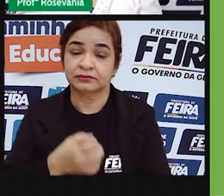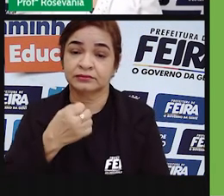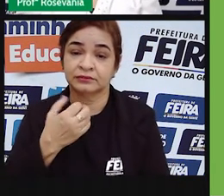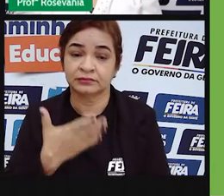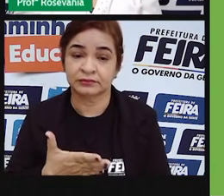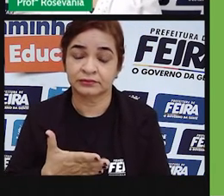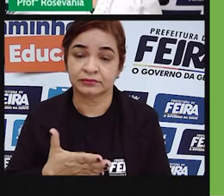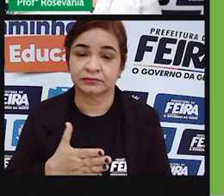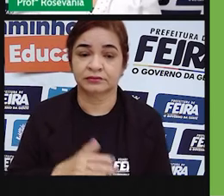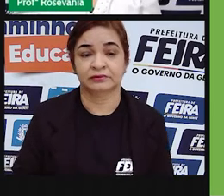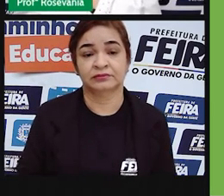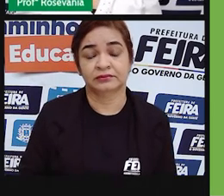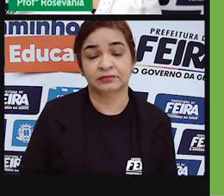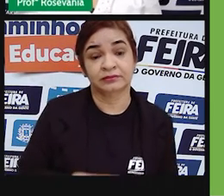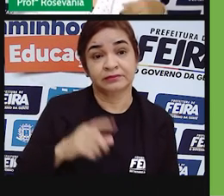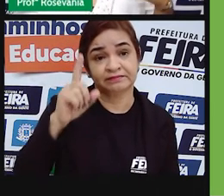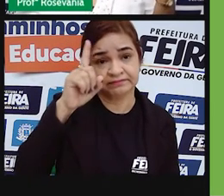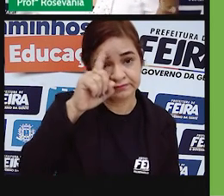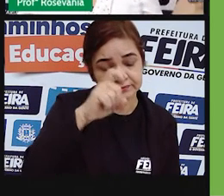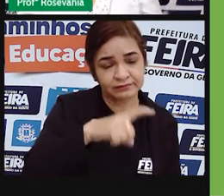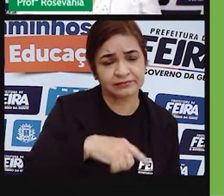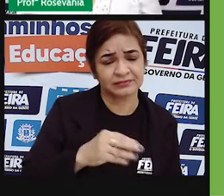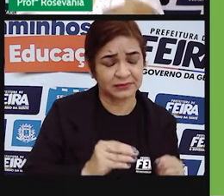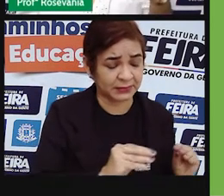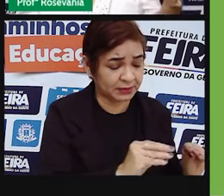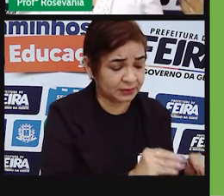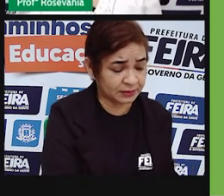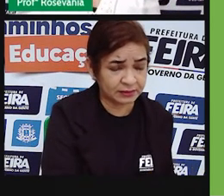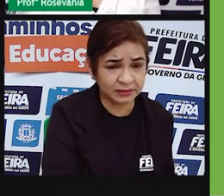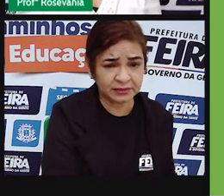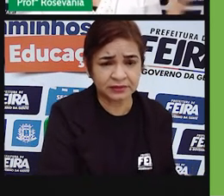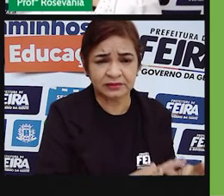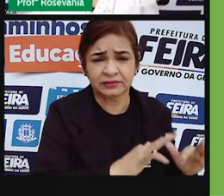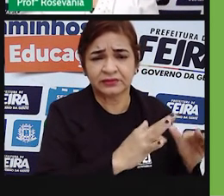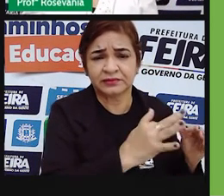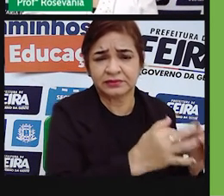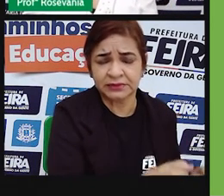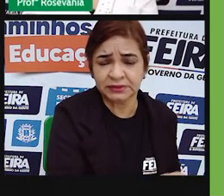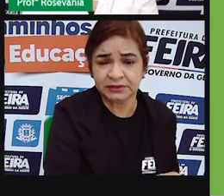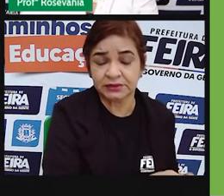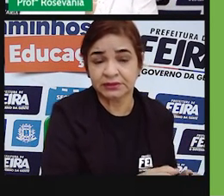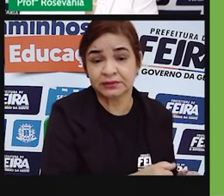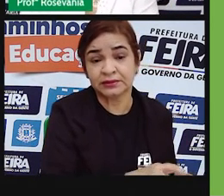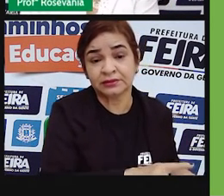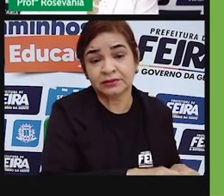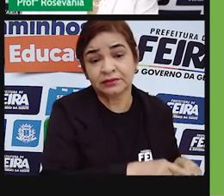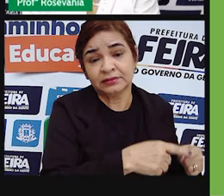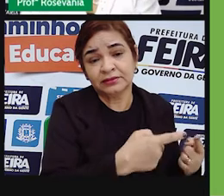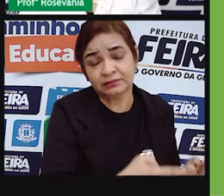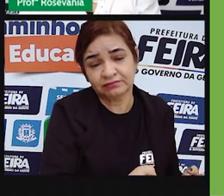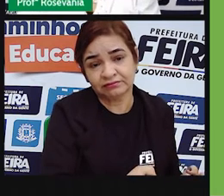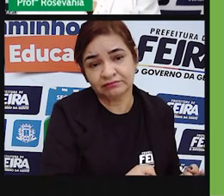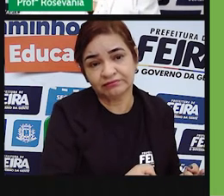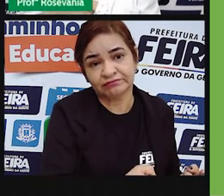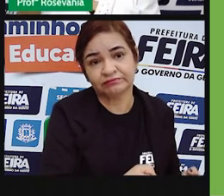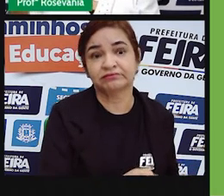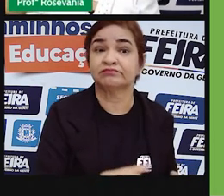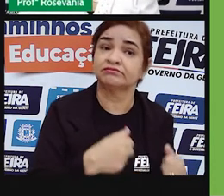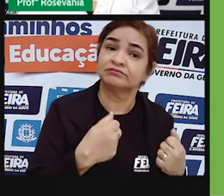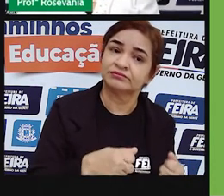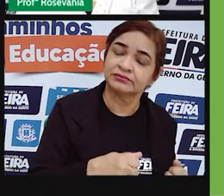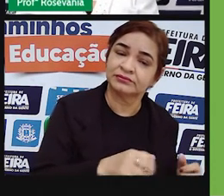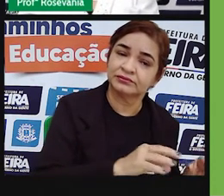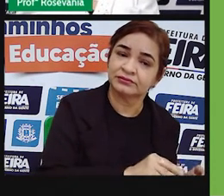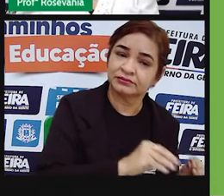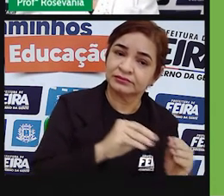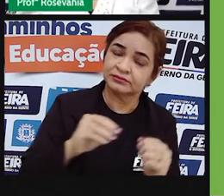saída largar minha terra história toda a minha identidade para ir buscar nessas condições bom então os